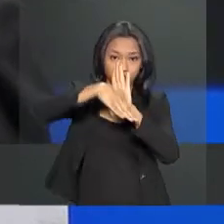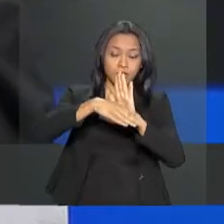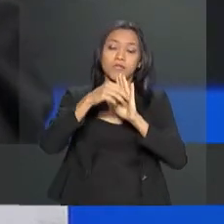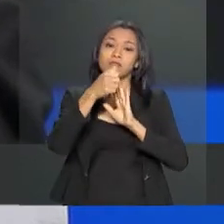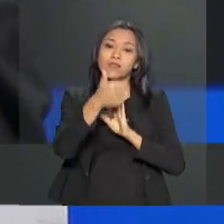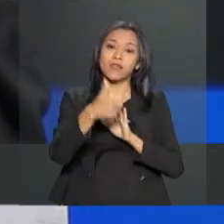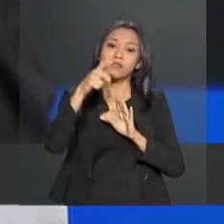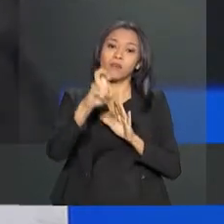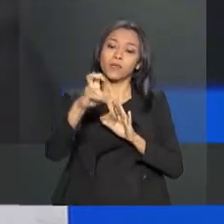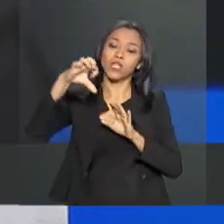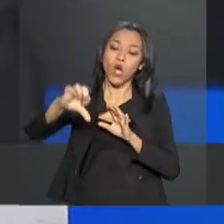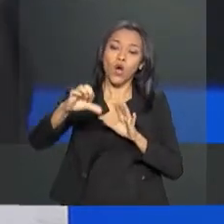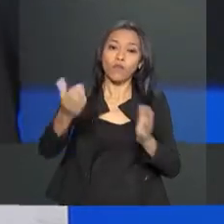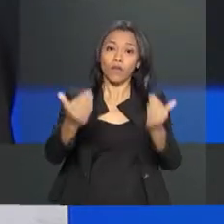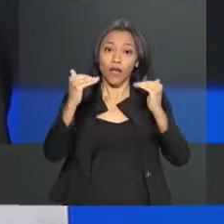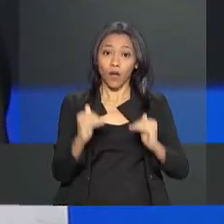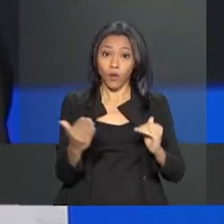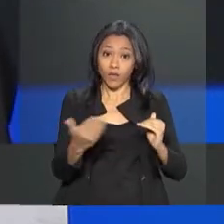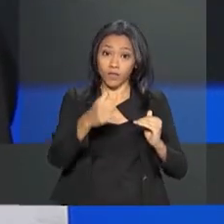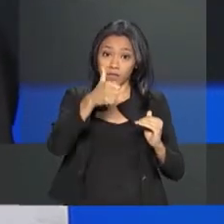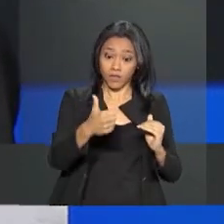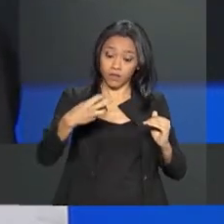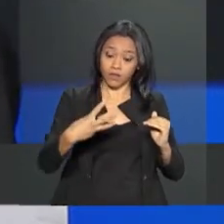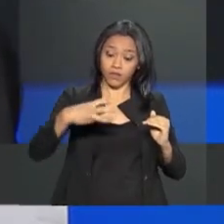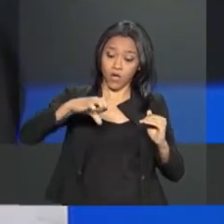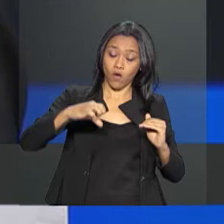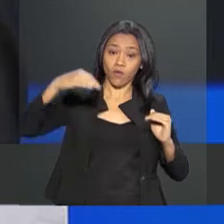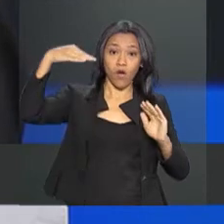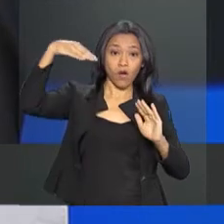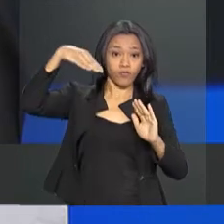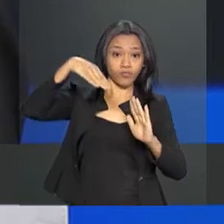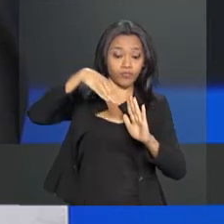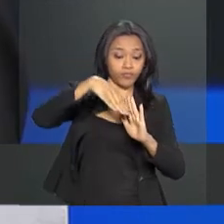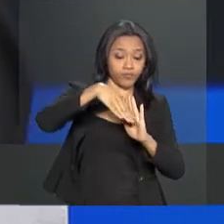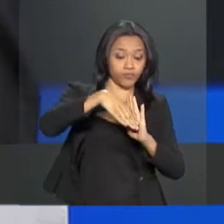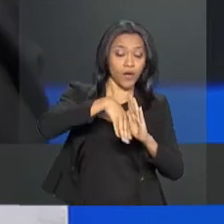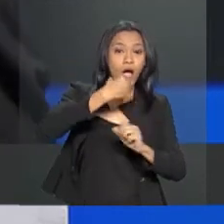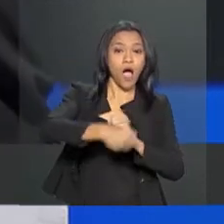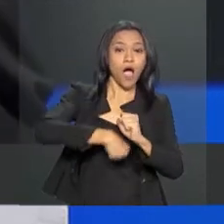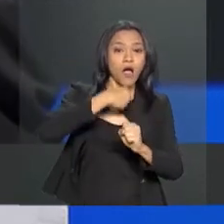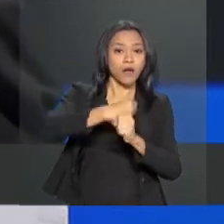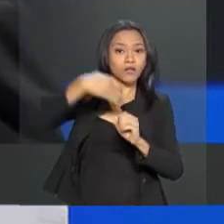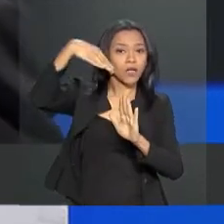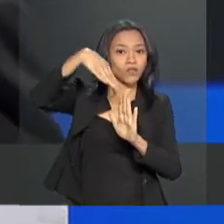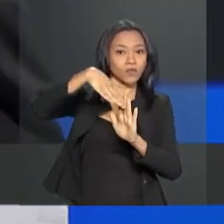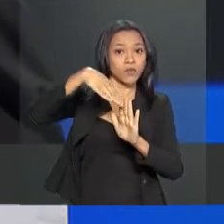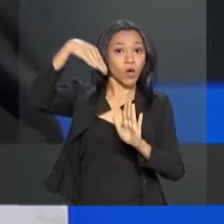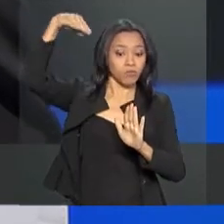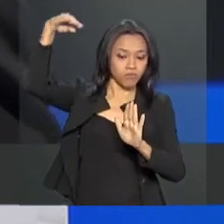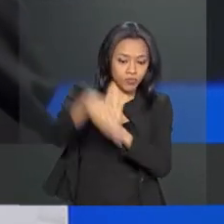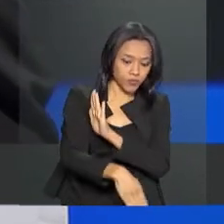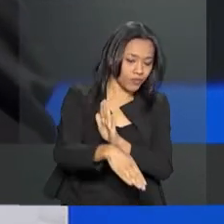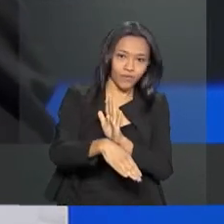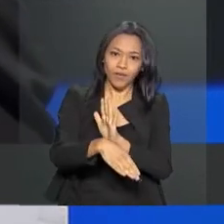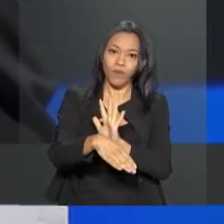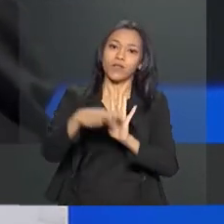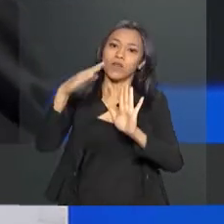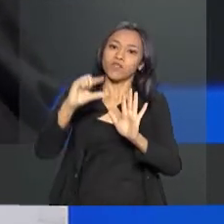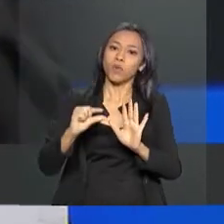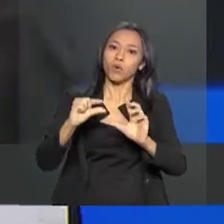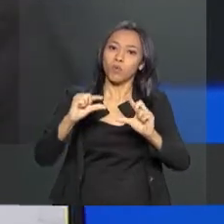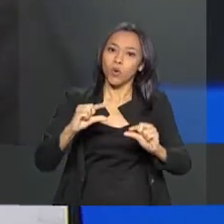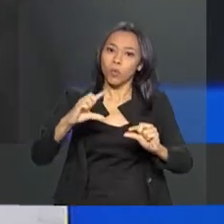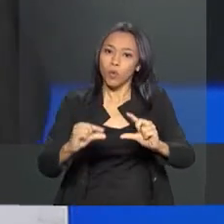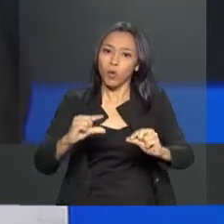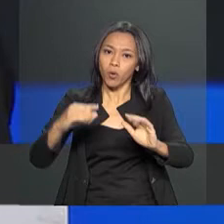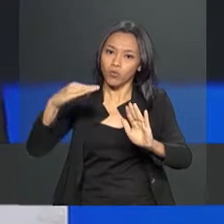o orçamento do ano que vem de 139. Portanto, caindo ano a ano. E só não cai de uma vez porque, sem embargo